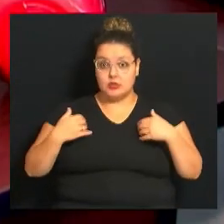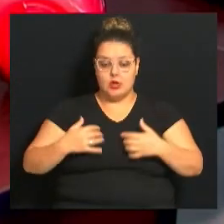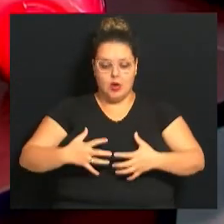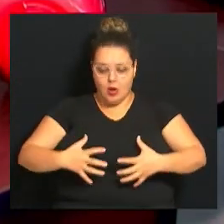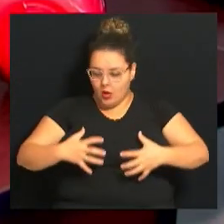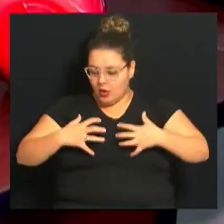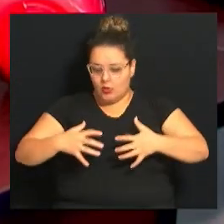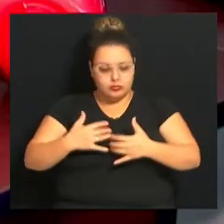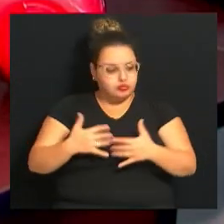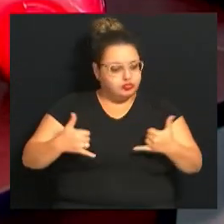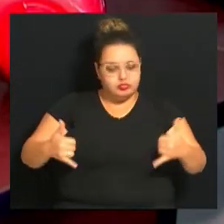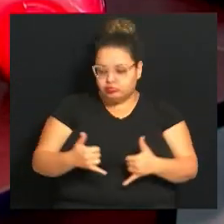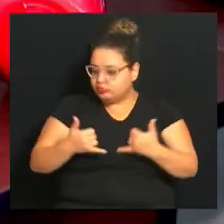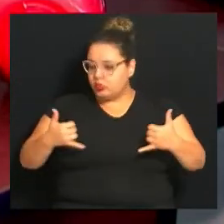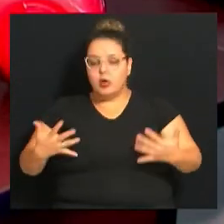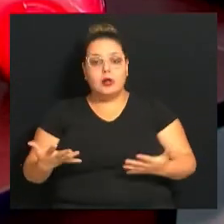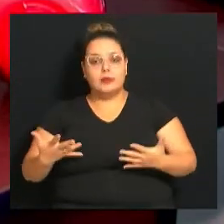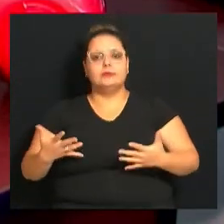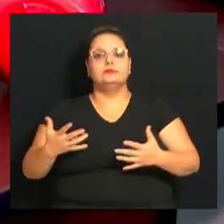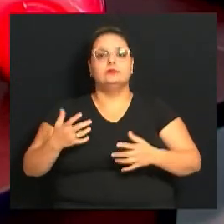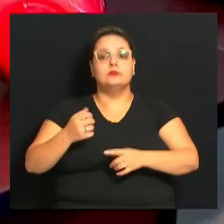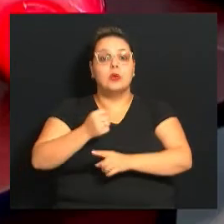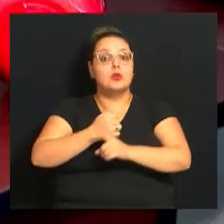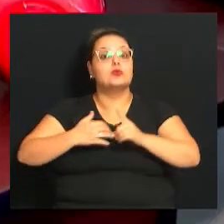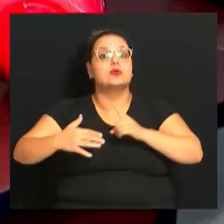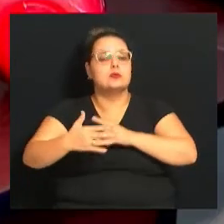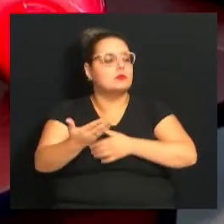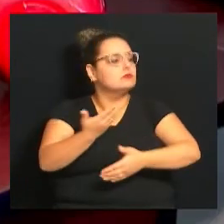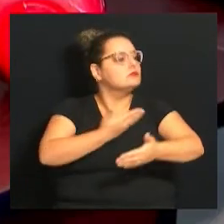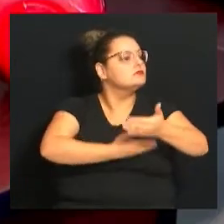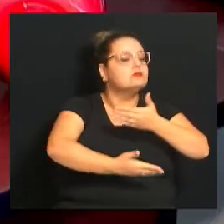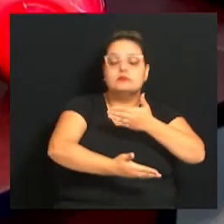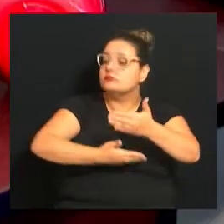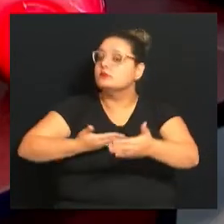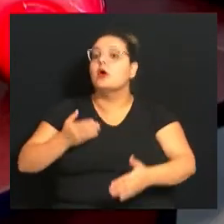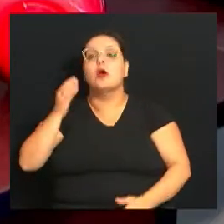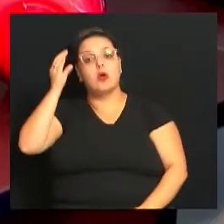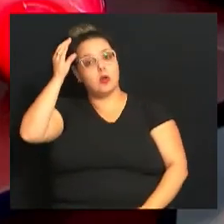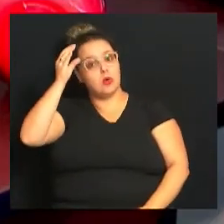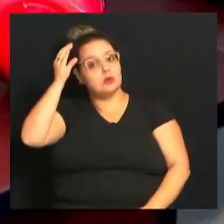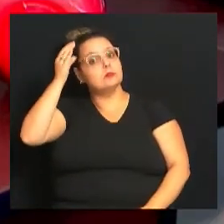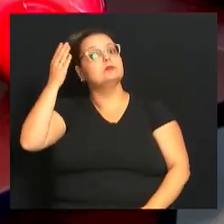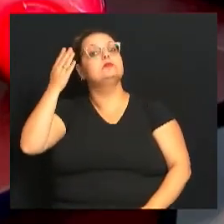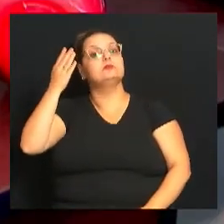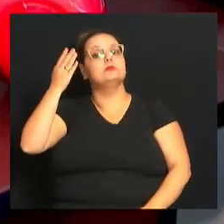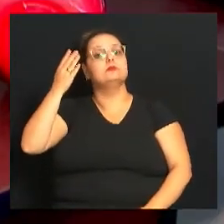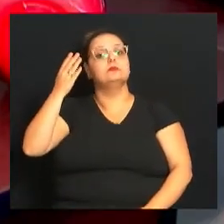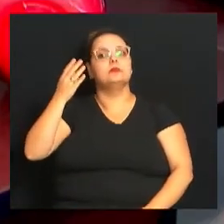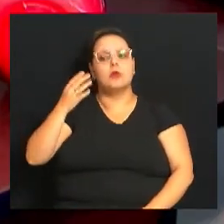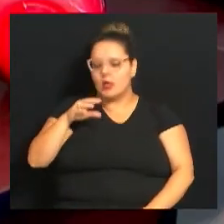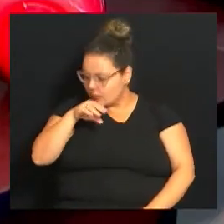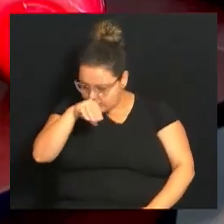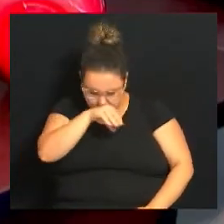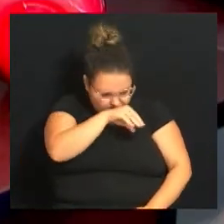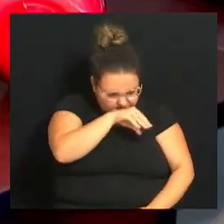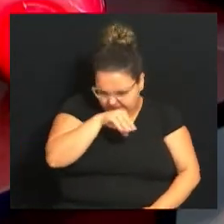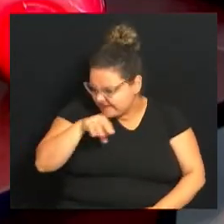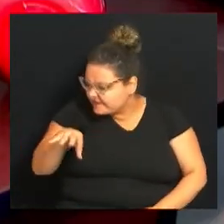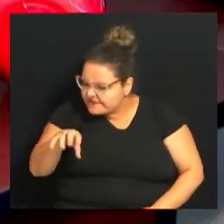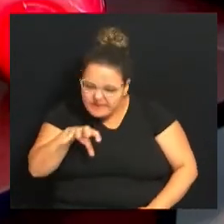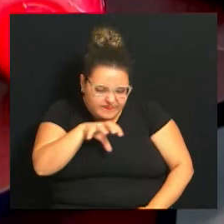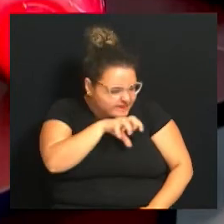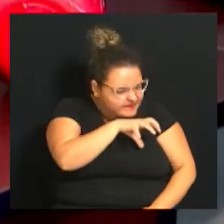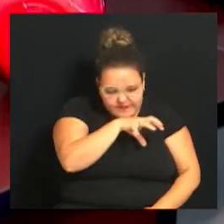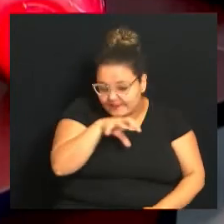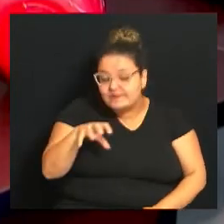função social, que é interagir com o meio, e cognitiva, que é aquele momento que o cachorro enfia o focinho no chão e vai coletar todas as pistas.